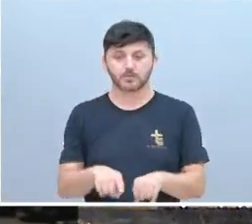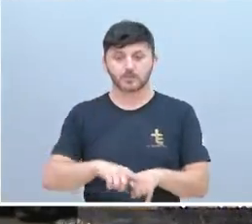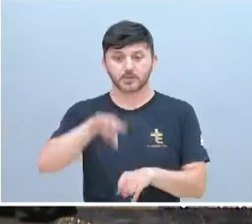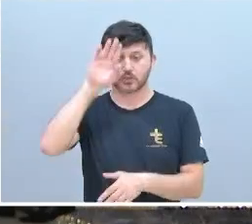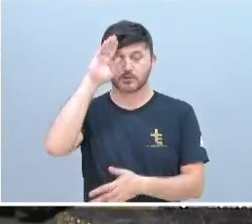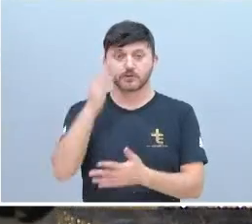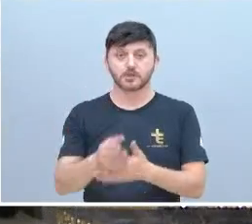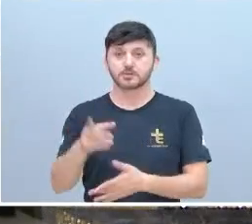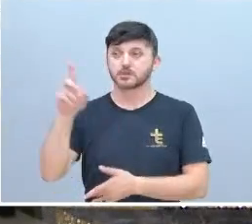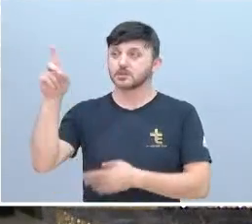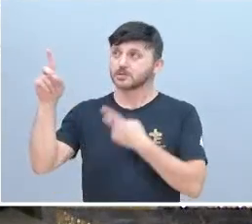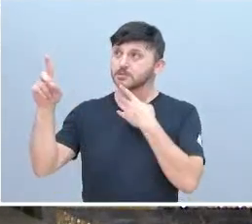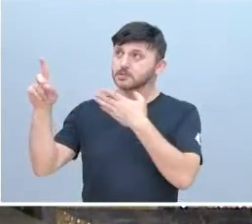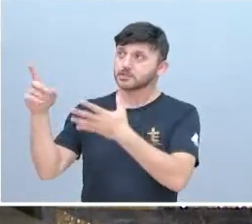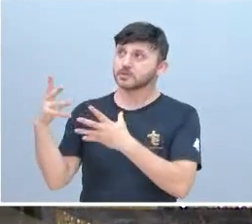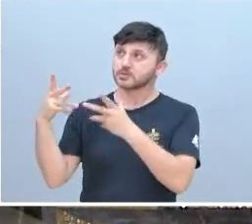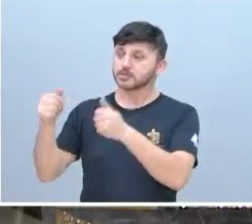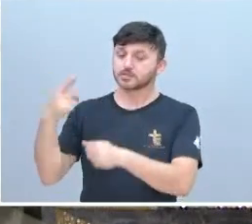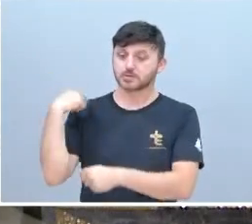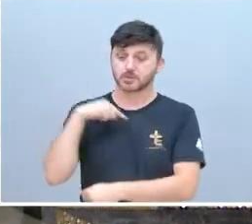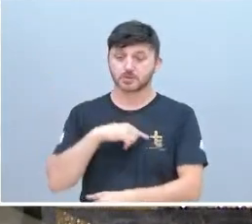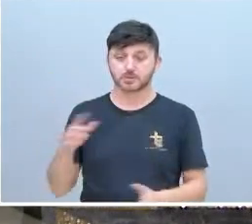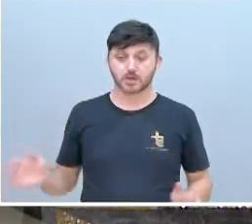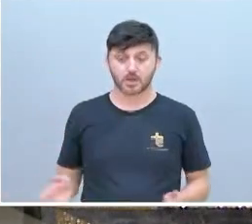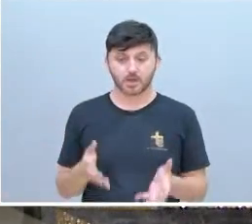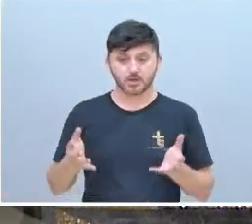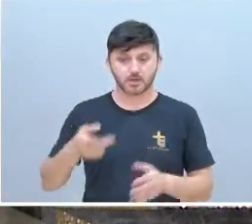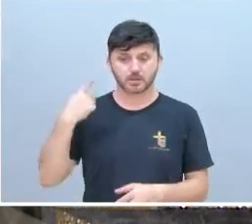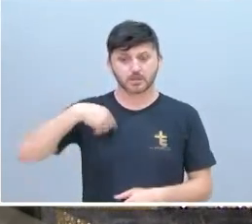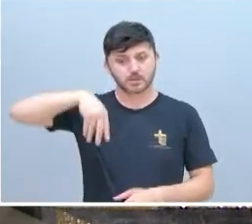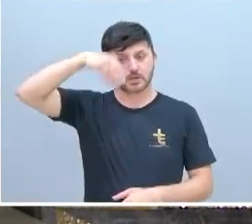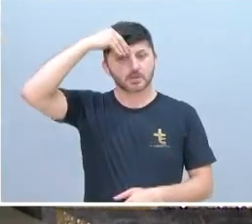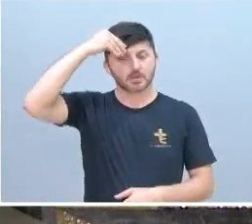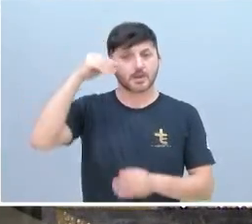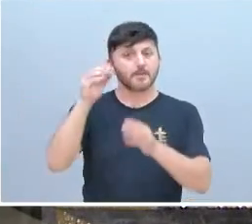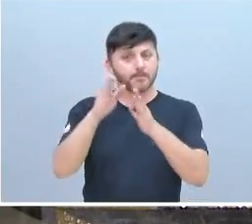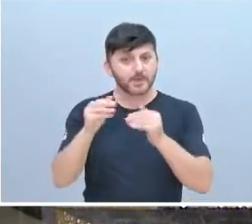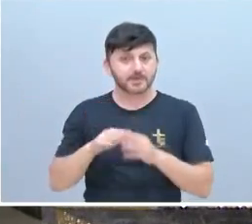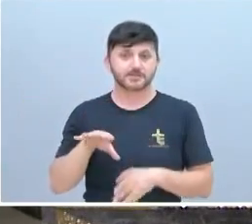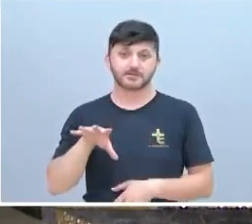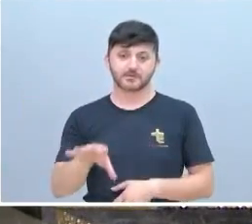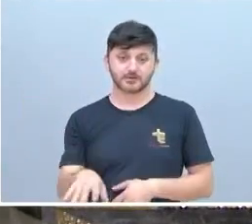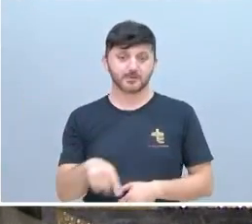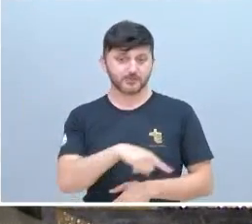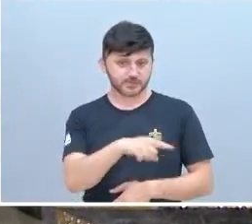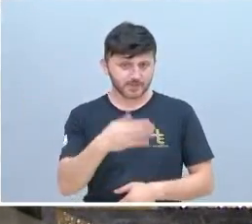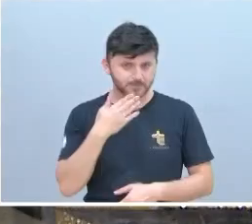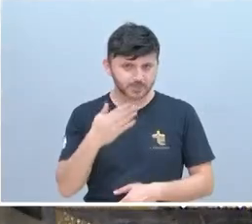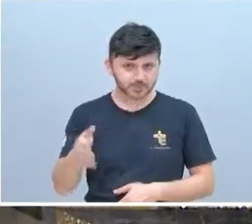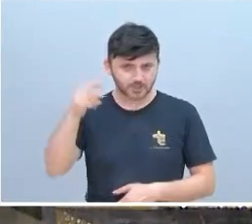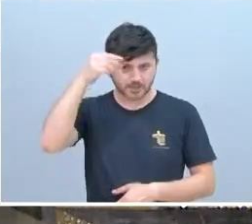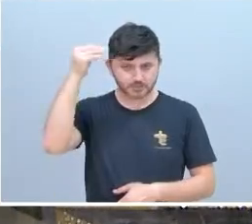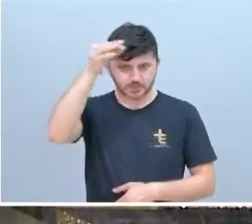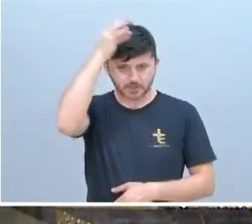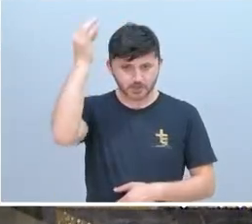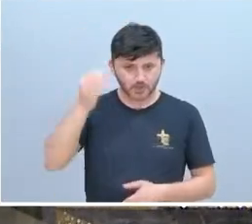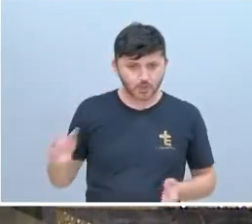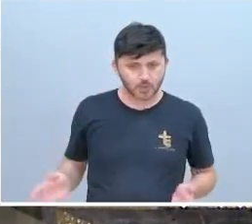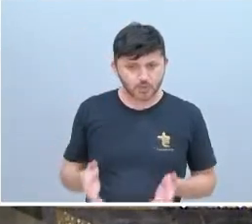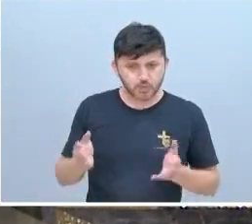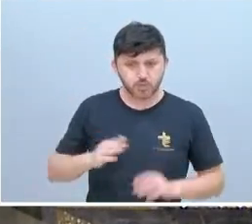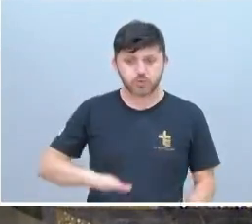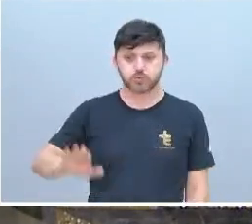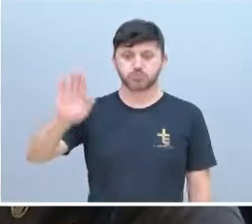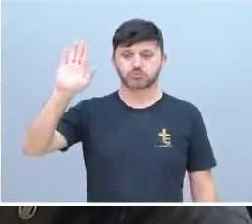Pedindo ao Senhor que sejamos reavivados no nosso batismo. Peça isso. Quem está pedindo o reavivamento do batismo, levante a